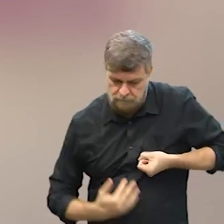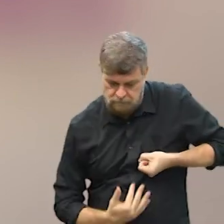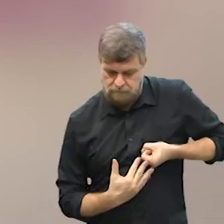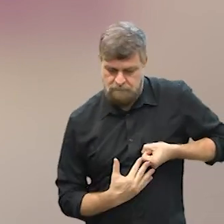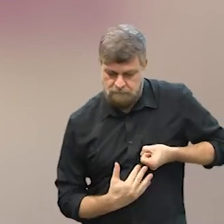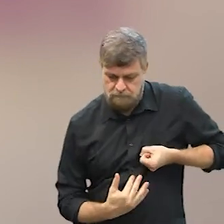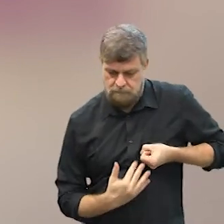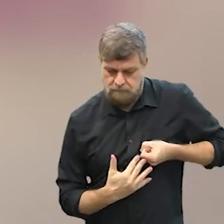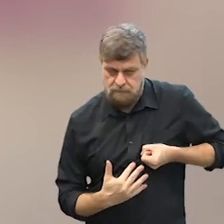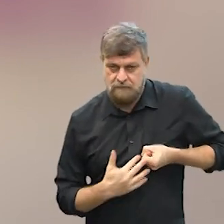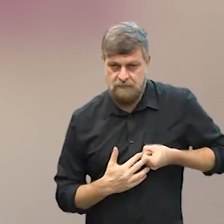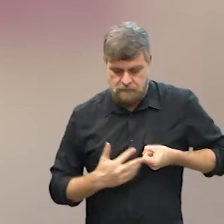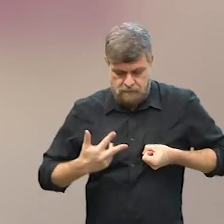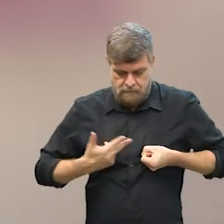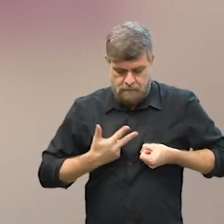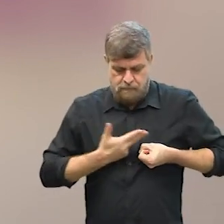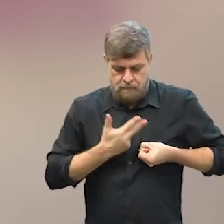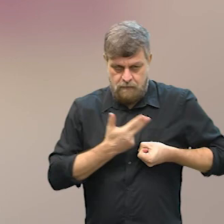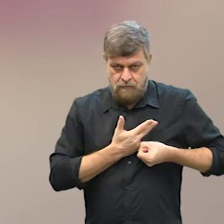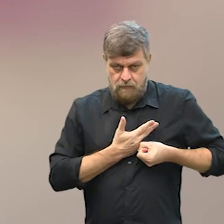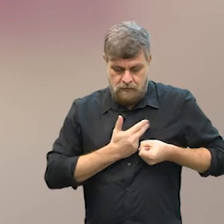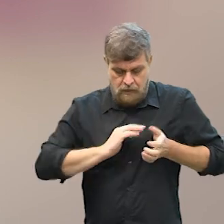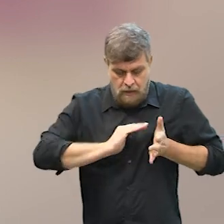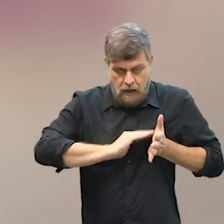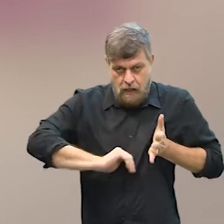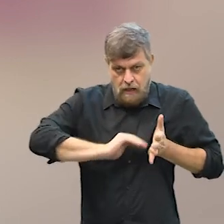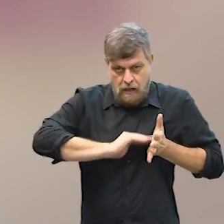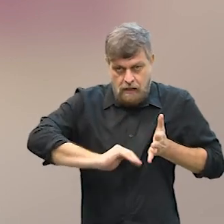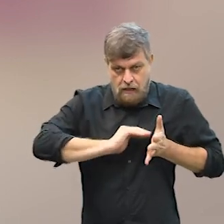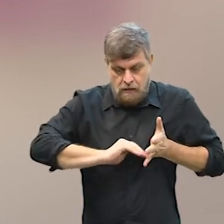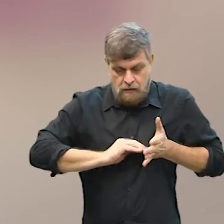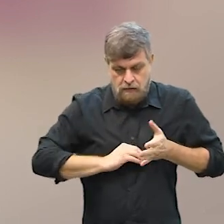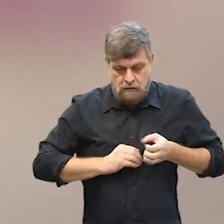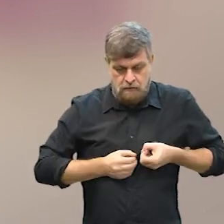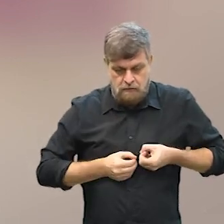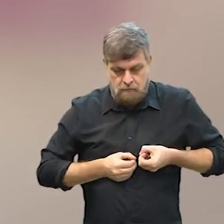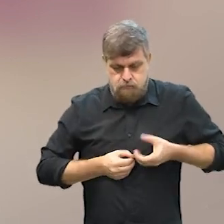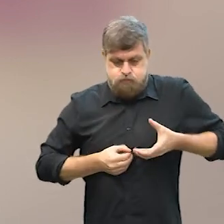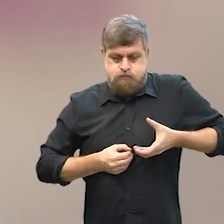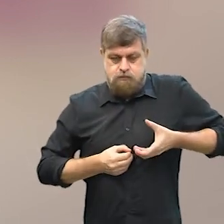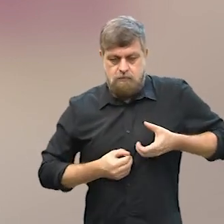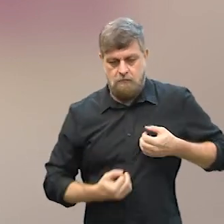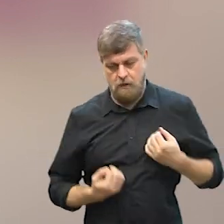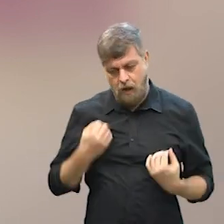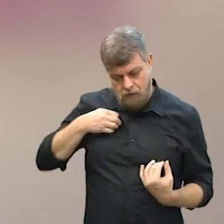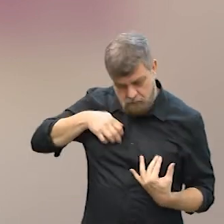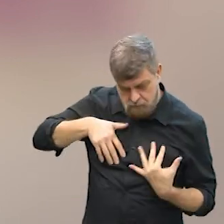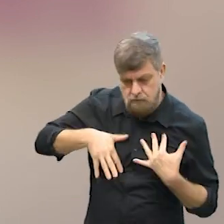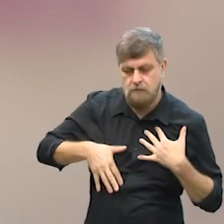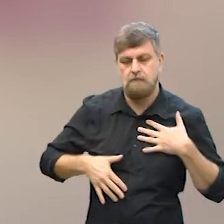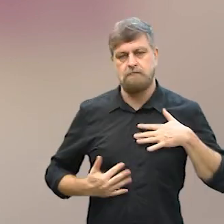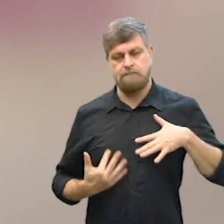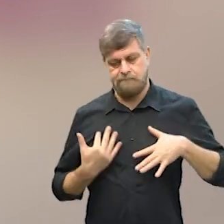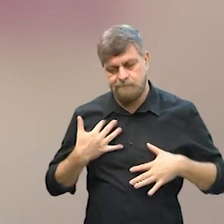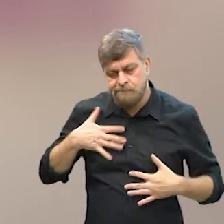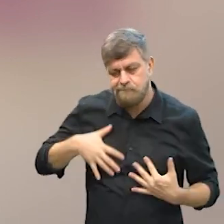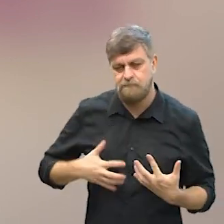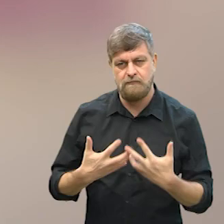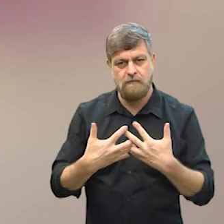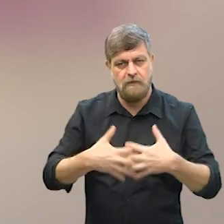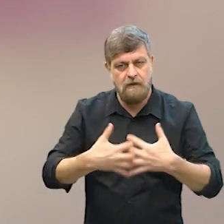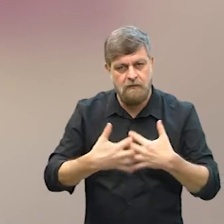pulmões, existe uma operação capaz de retirar esses coágulos do pulmão,